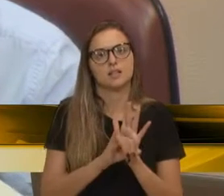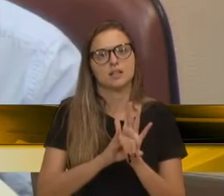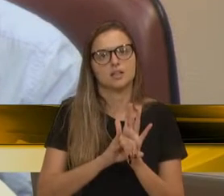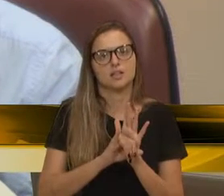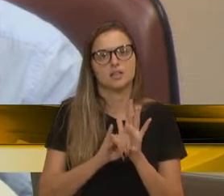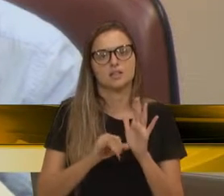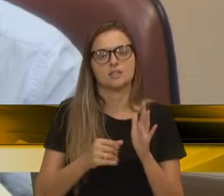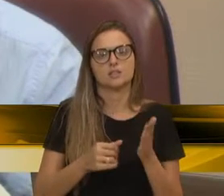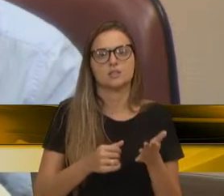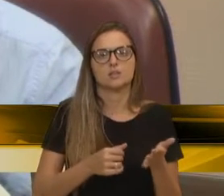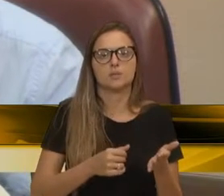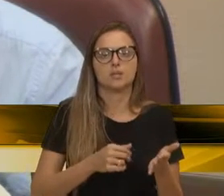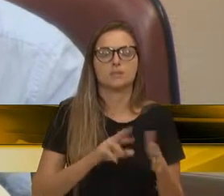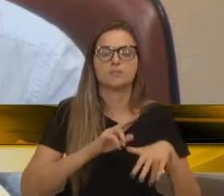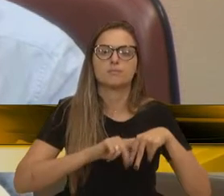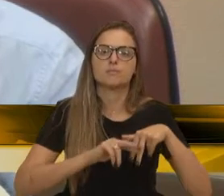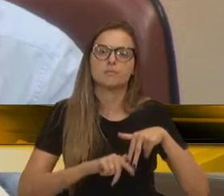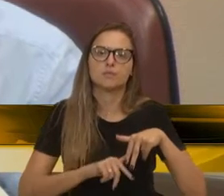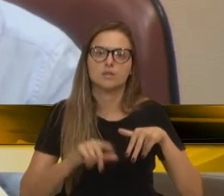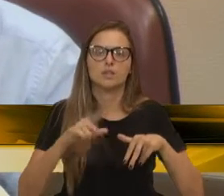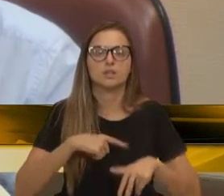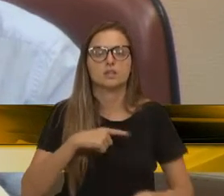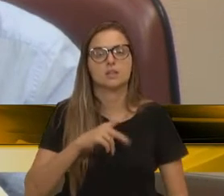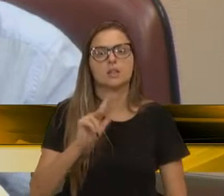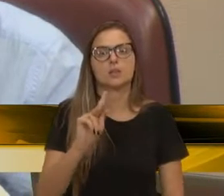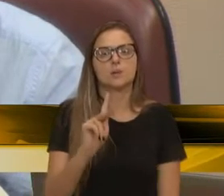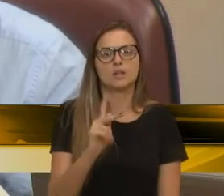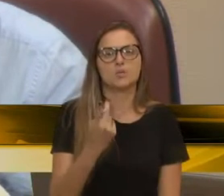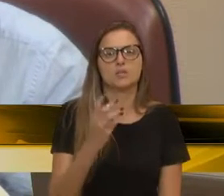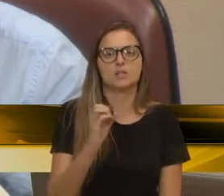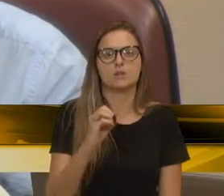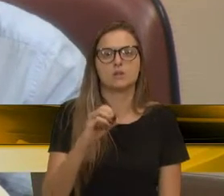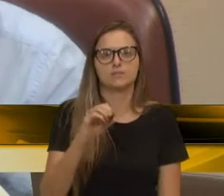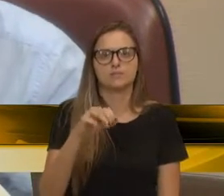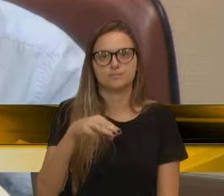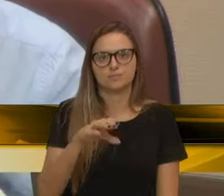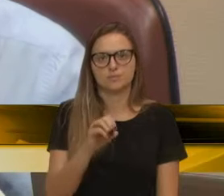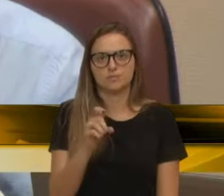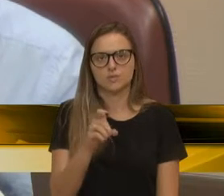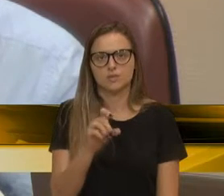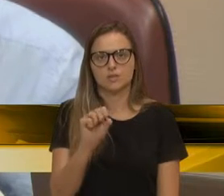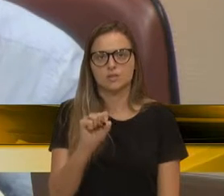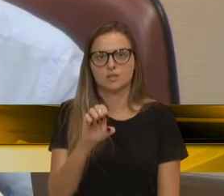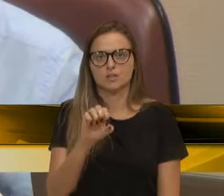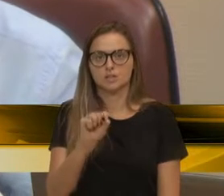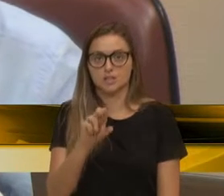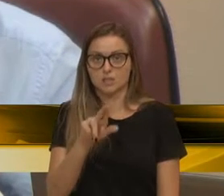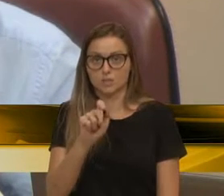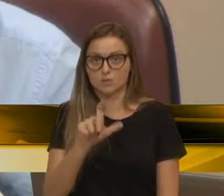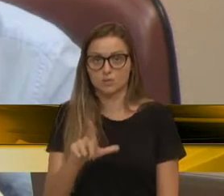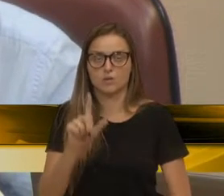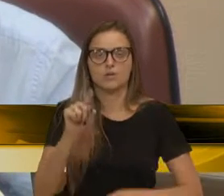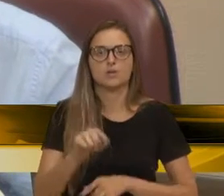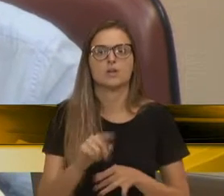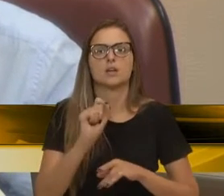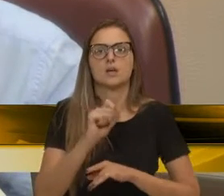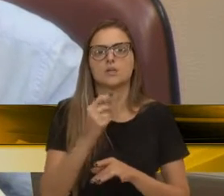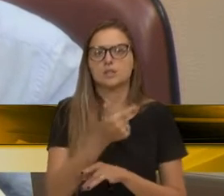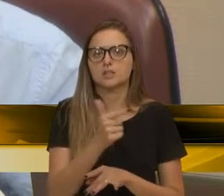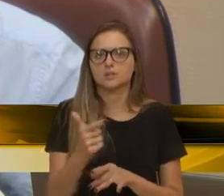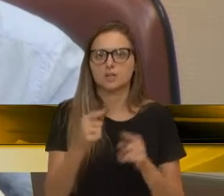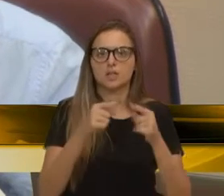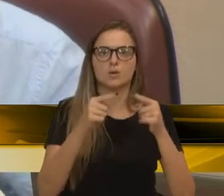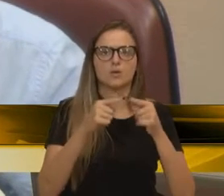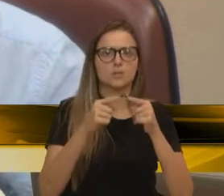a um estímulo na escola homossexualismo prática for só por sua vez considerada pecaminosa do senso comum ou